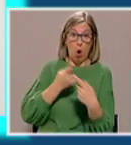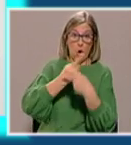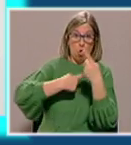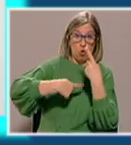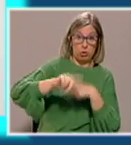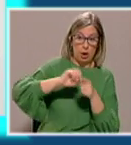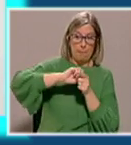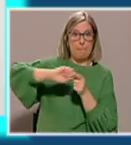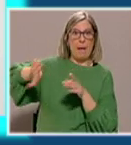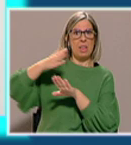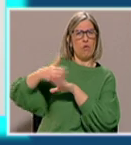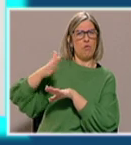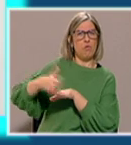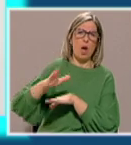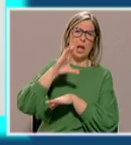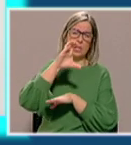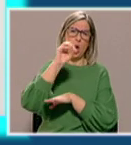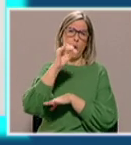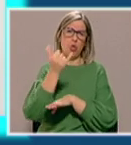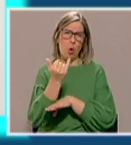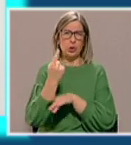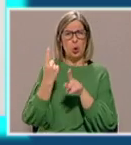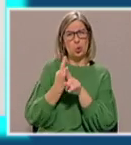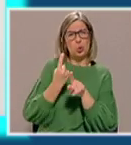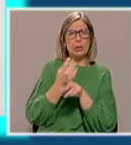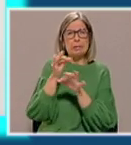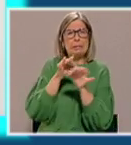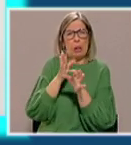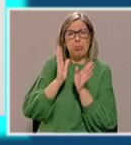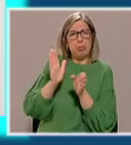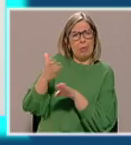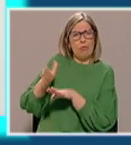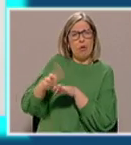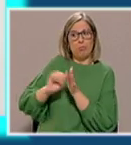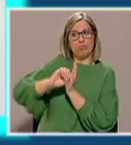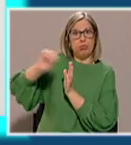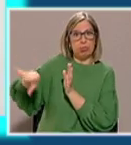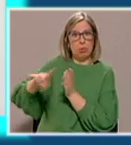dióxido de carbono e outros produtos da atividade celular, passando o sangue a venoso.